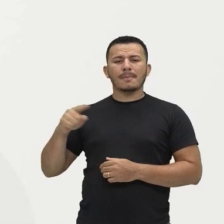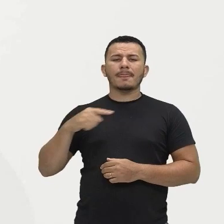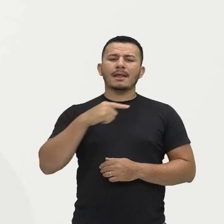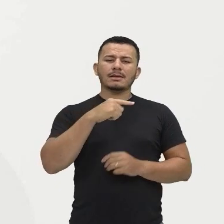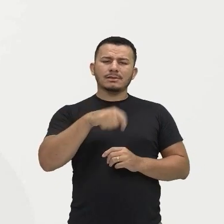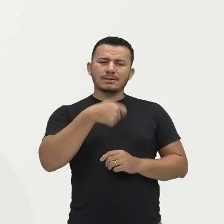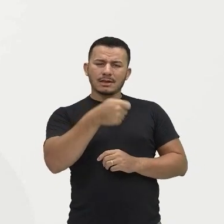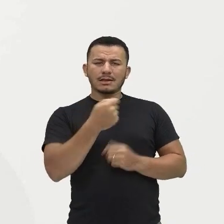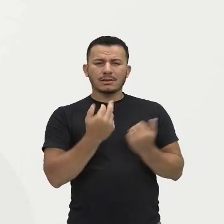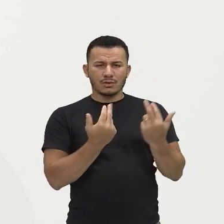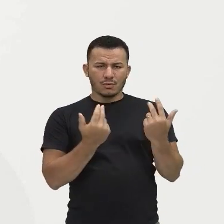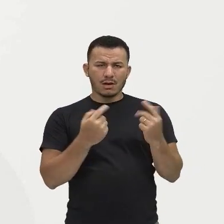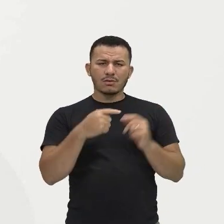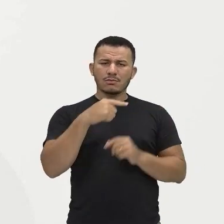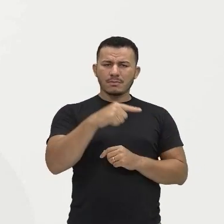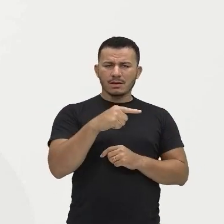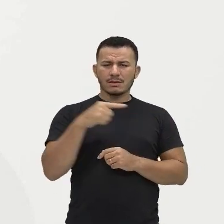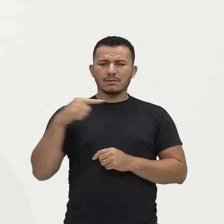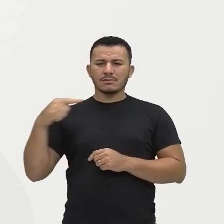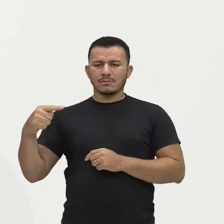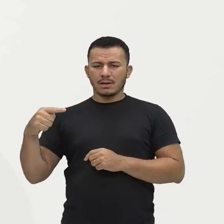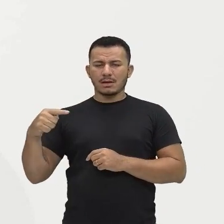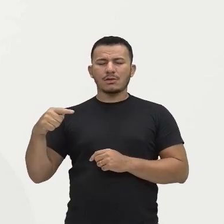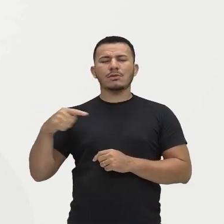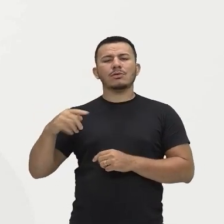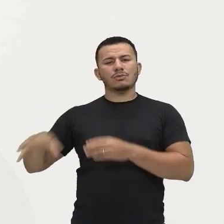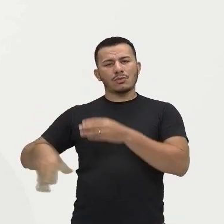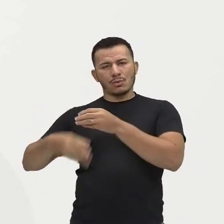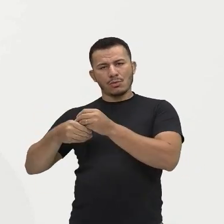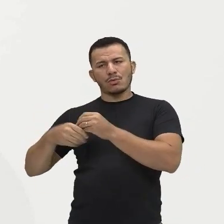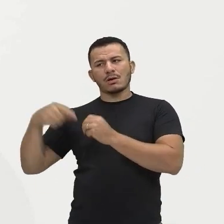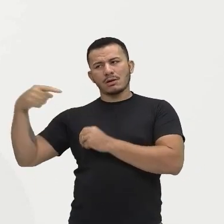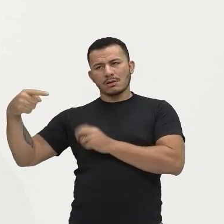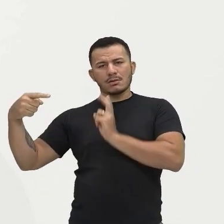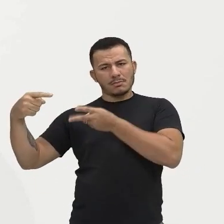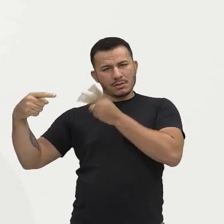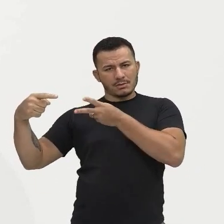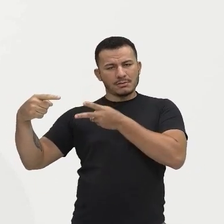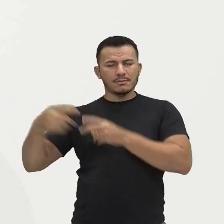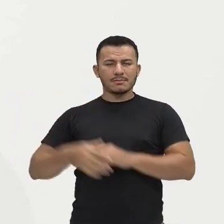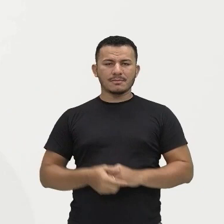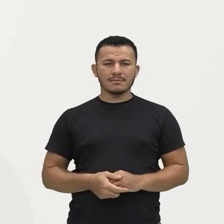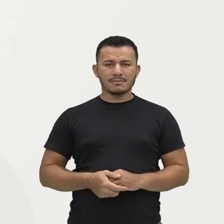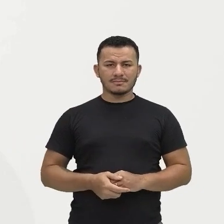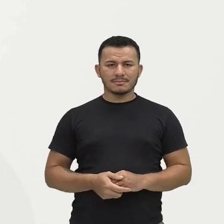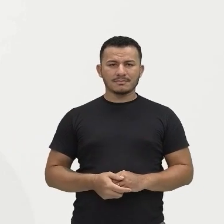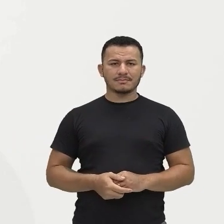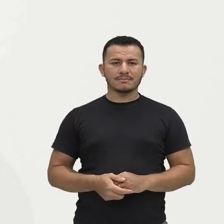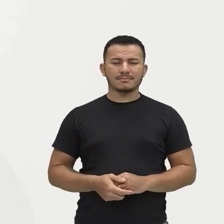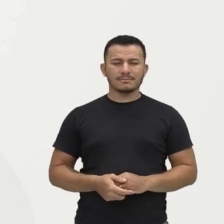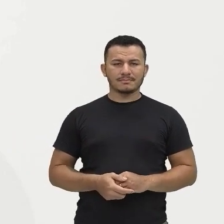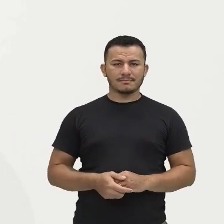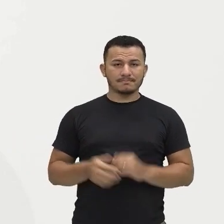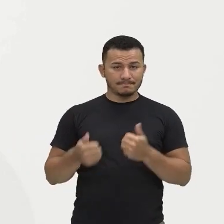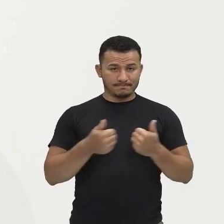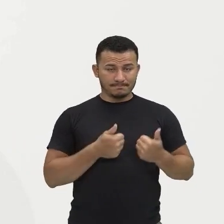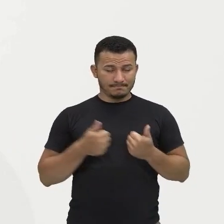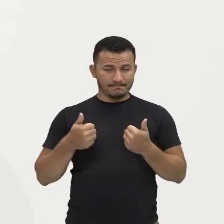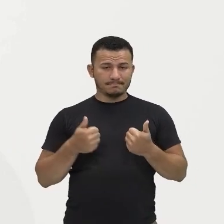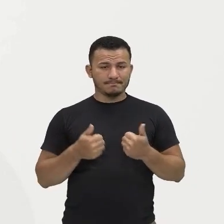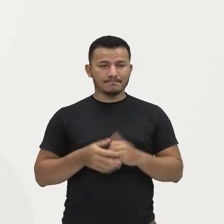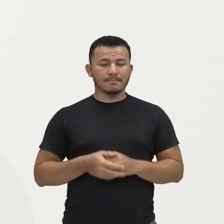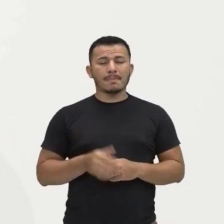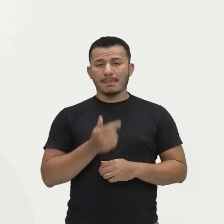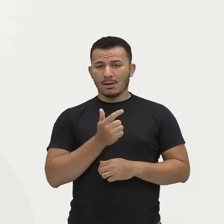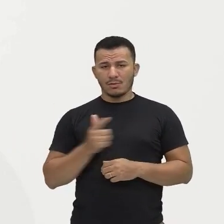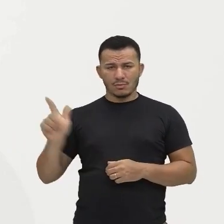são iguais, adicionamos e conservamos o mesmo sinal. Beleza? Esse foi a primeira. Vamos